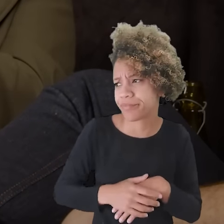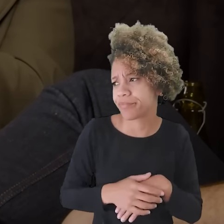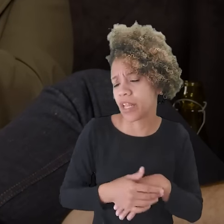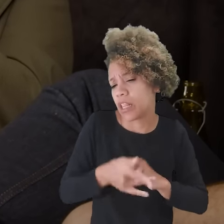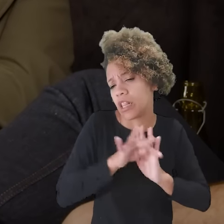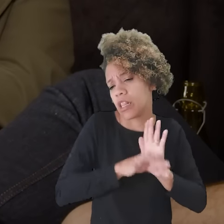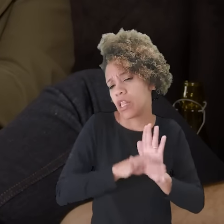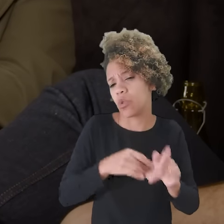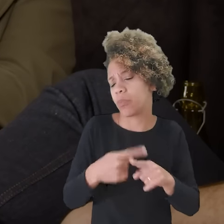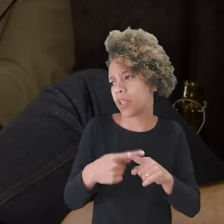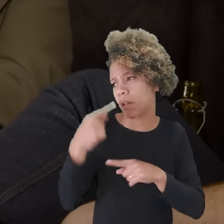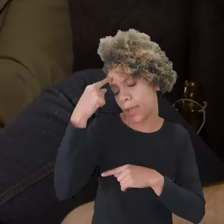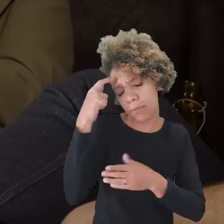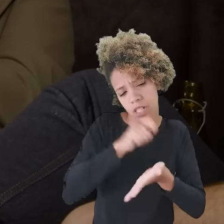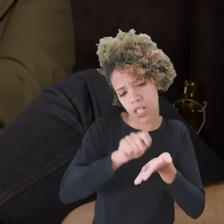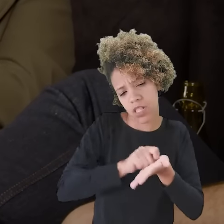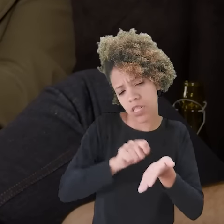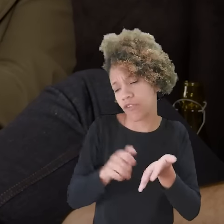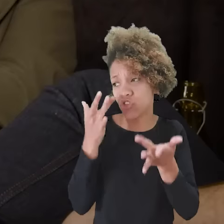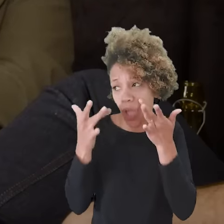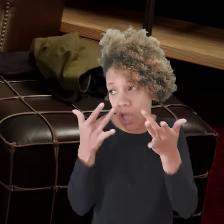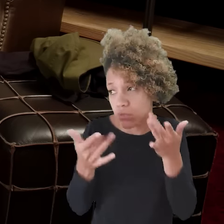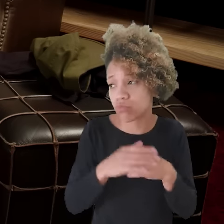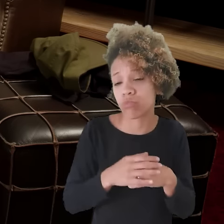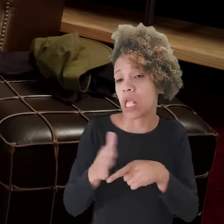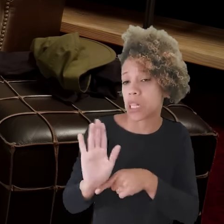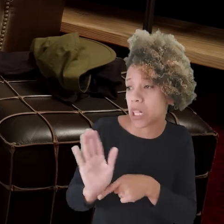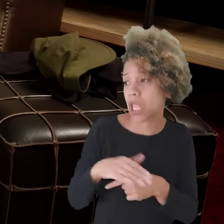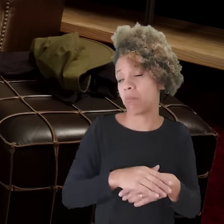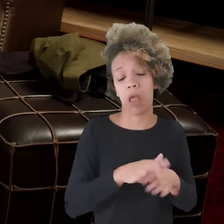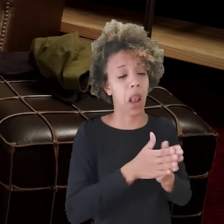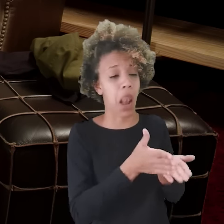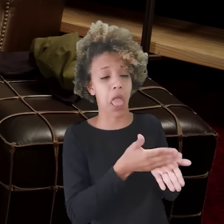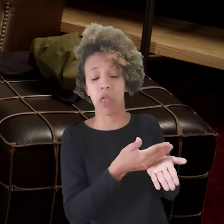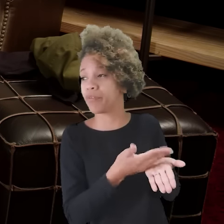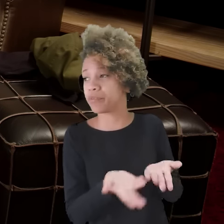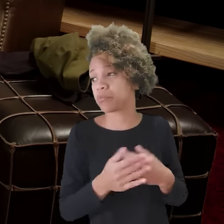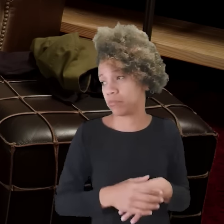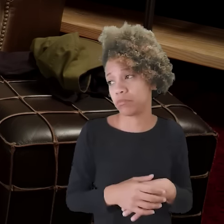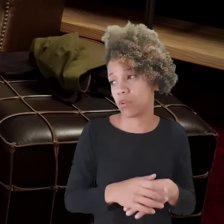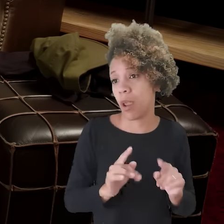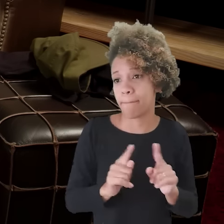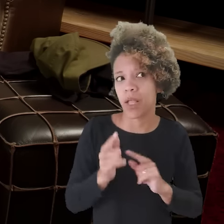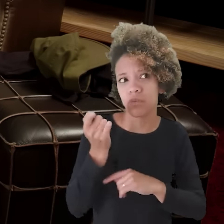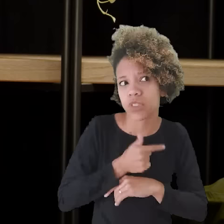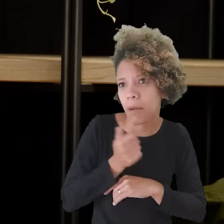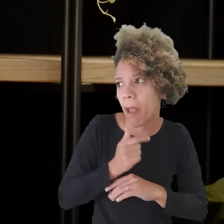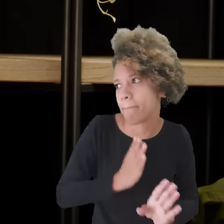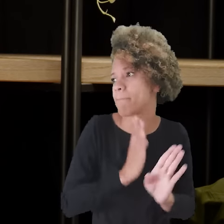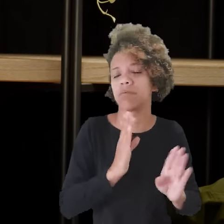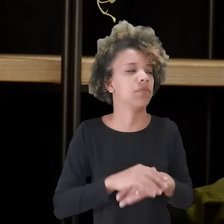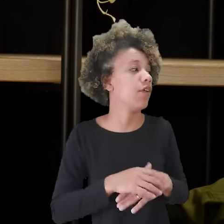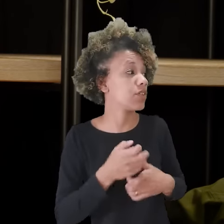sou um texto do Campo na minha cabeça eu ia escrever o que escrever teatros que ia escrever cinema que escrever livro O stand up foi uma parada que apareceu na minha vida então